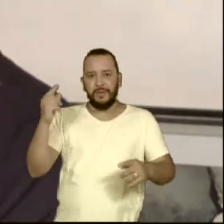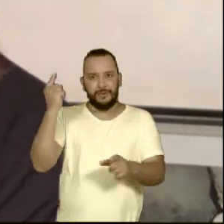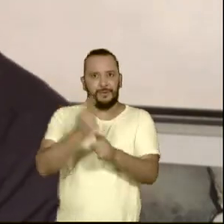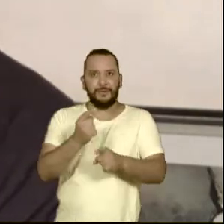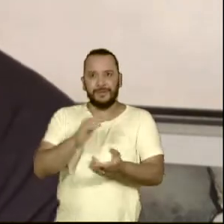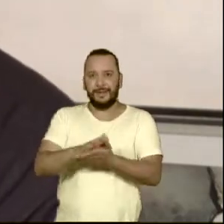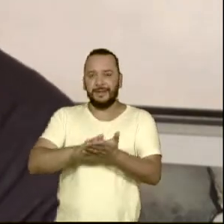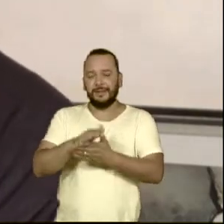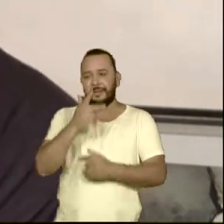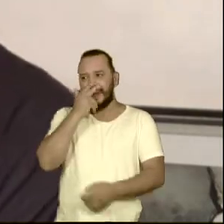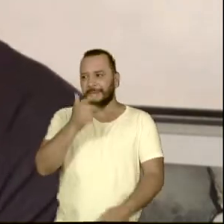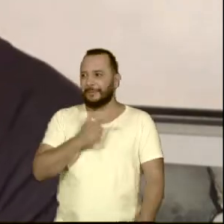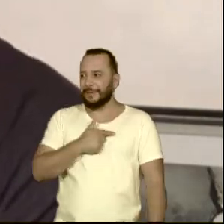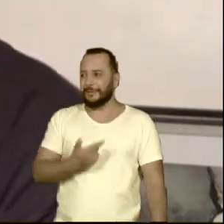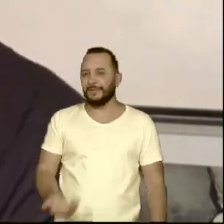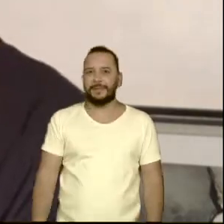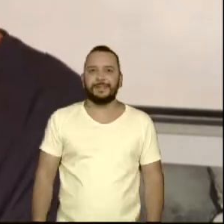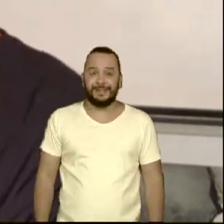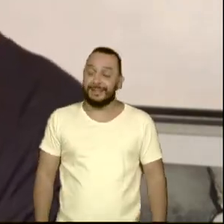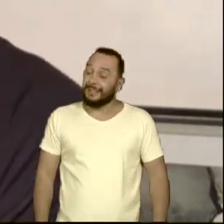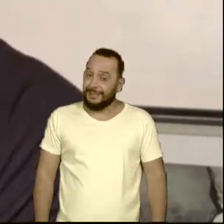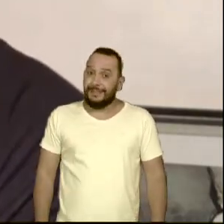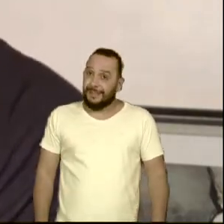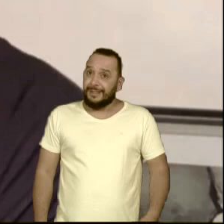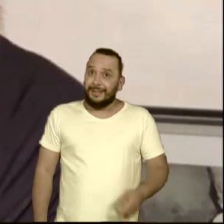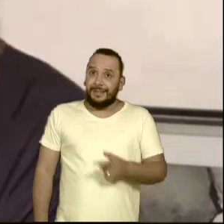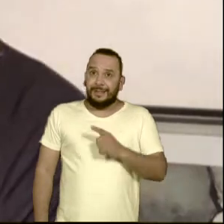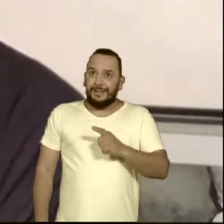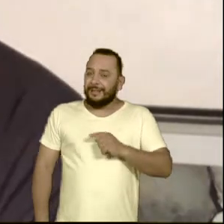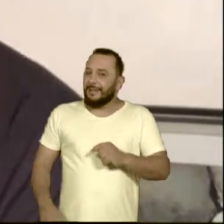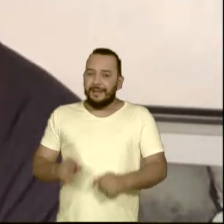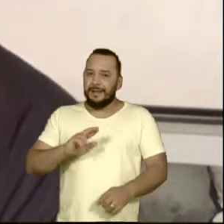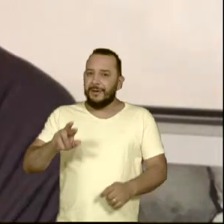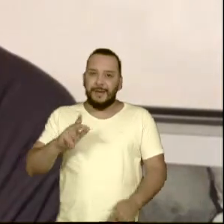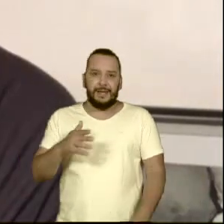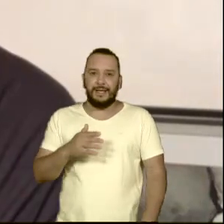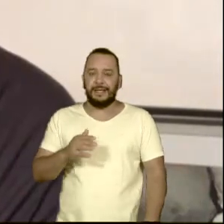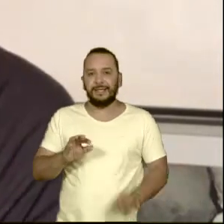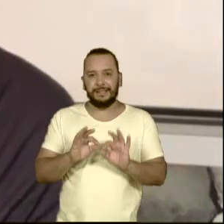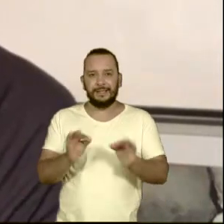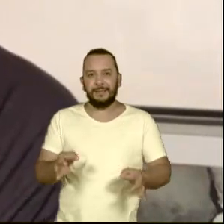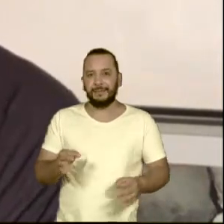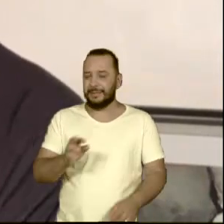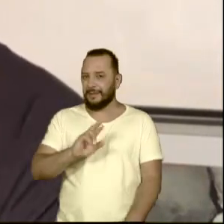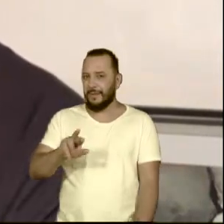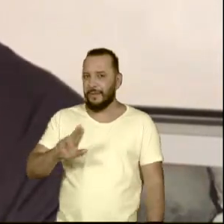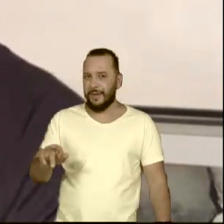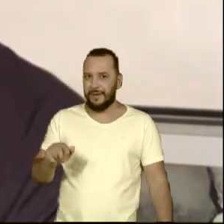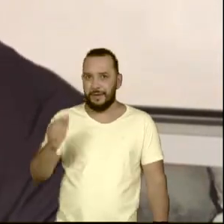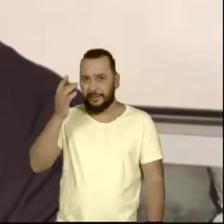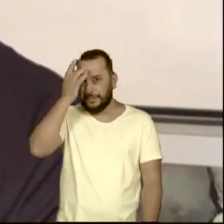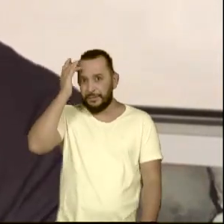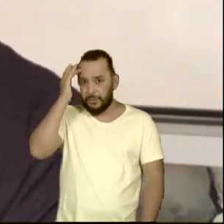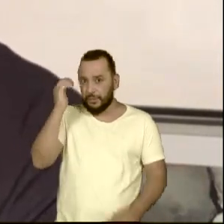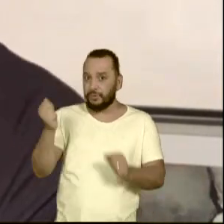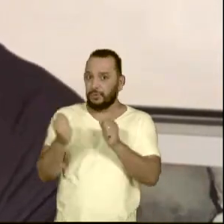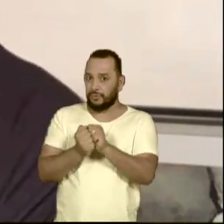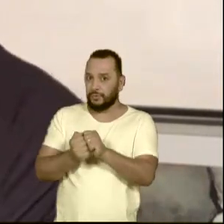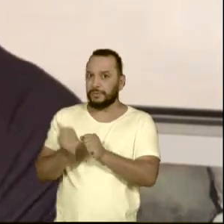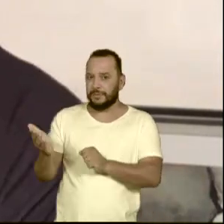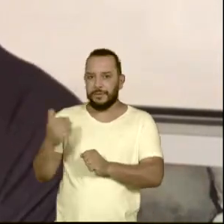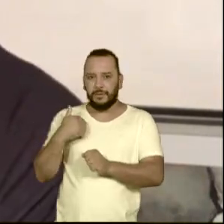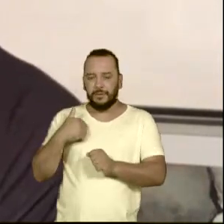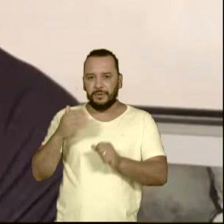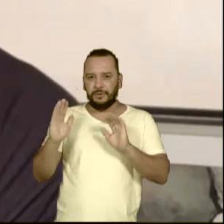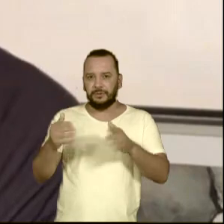É muito feio. Então, tem isso. Não é tão simples assim. A pessoa que está contrassenando junto com você aí,